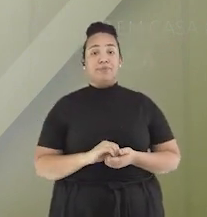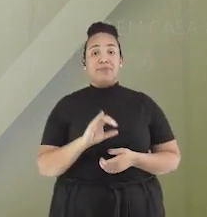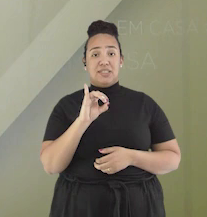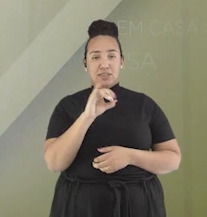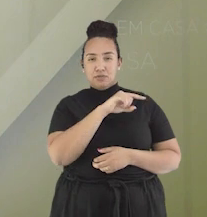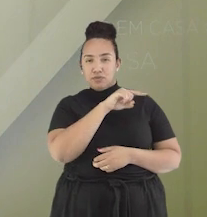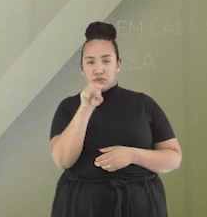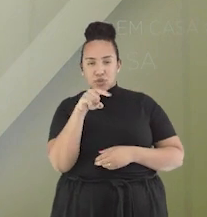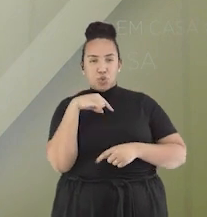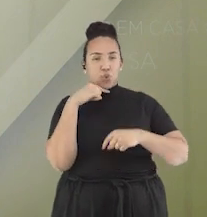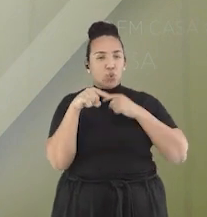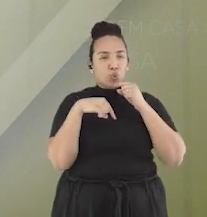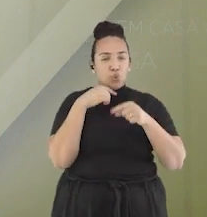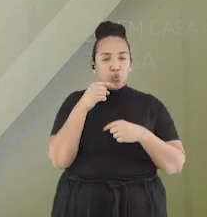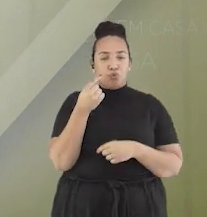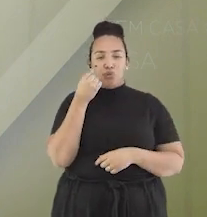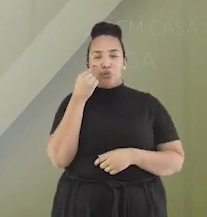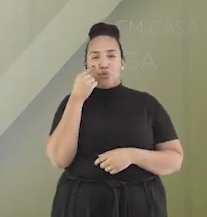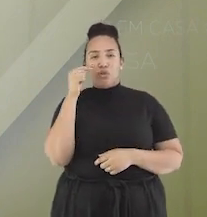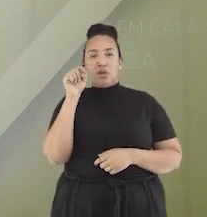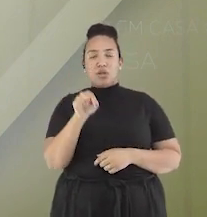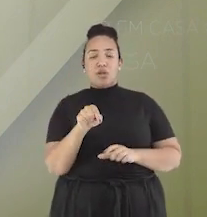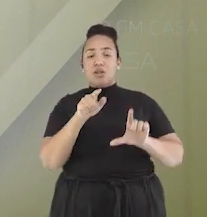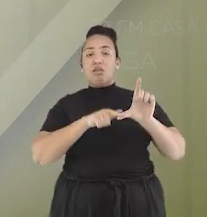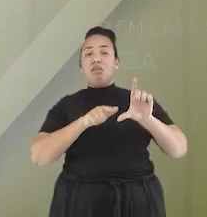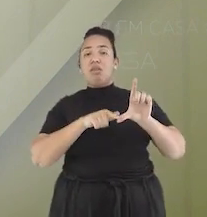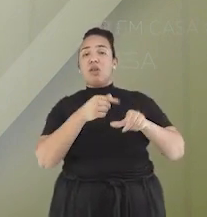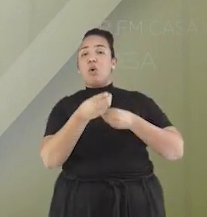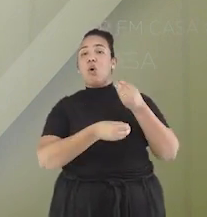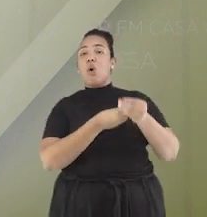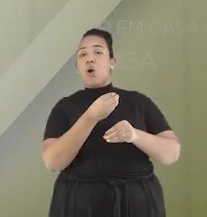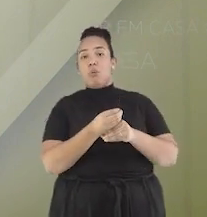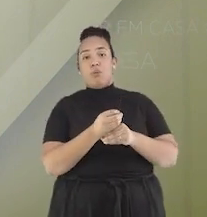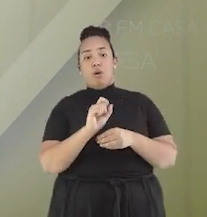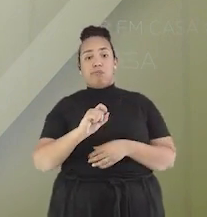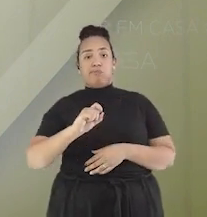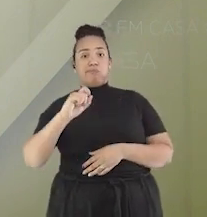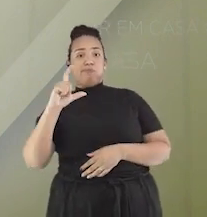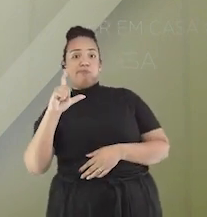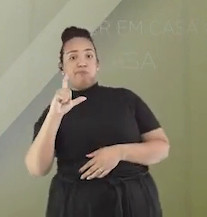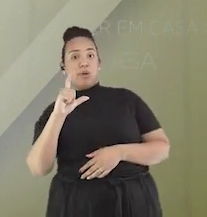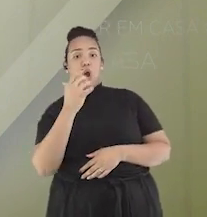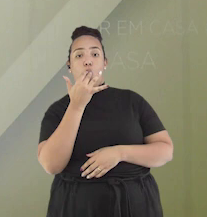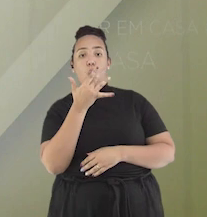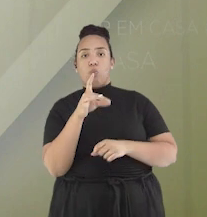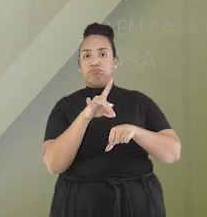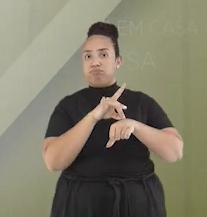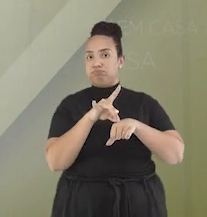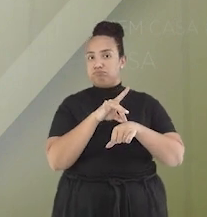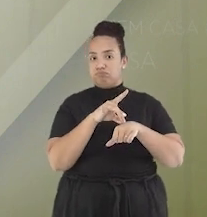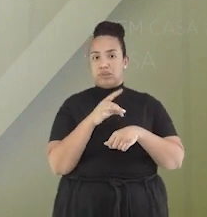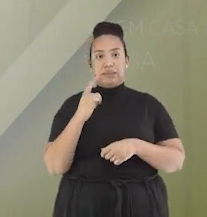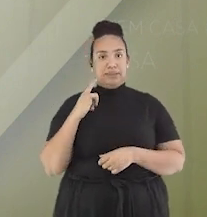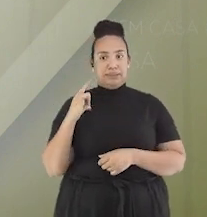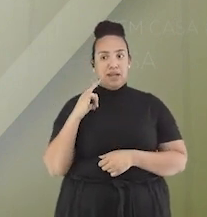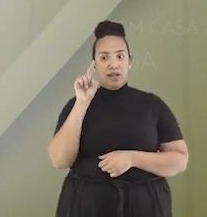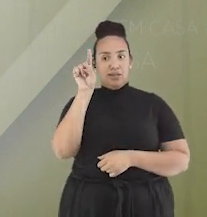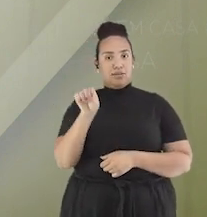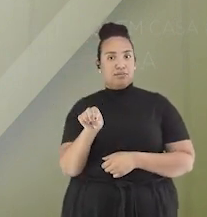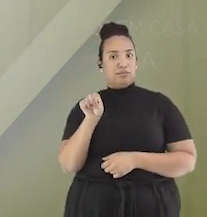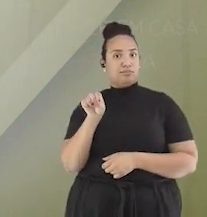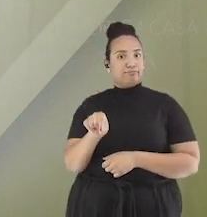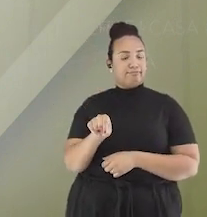dúvida, basta olhar como aquele termo está escrito. Está em caixa alta? Está em negrito? Tem